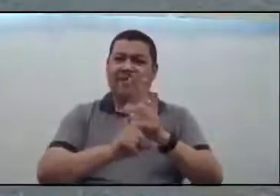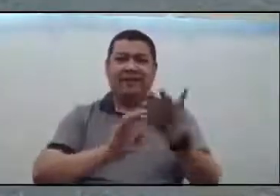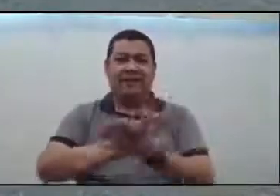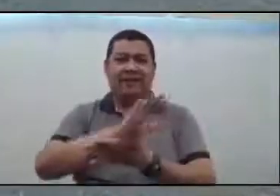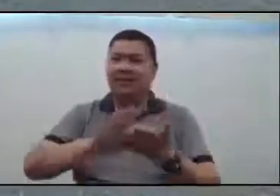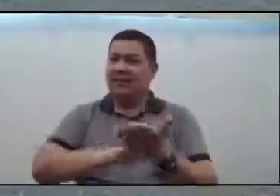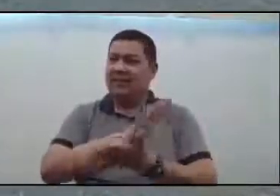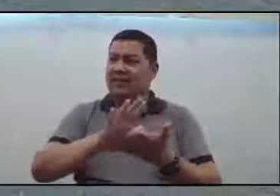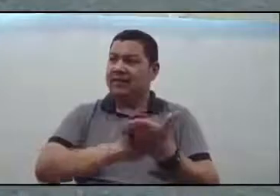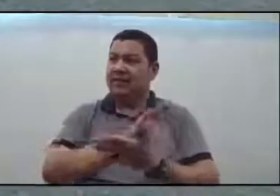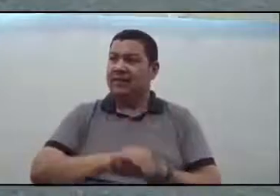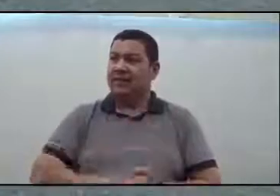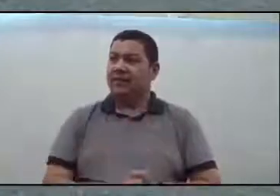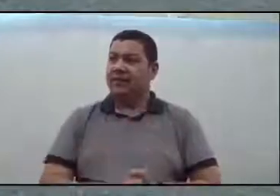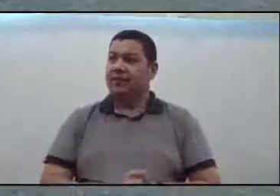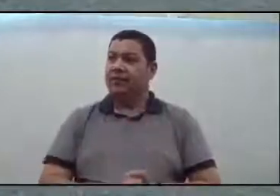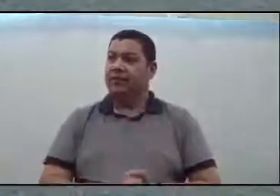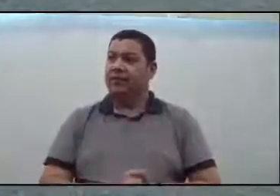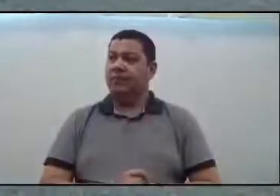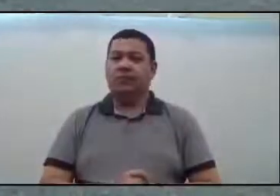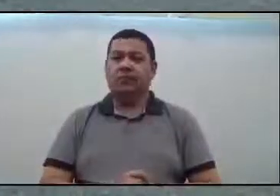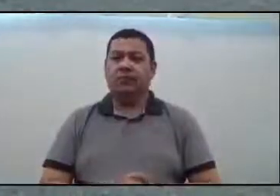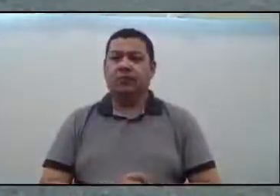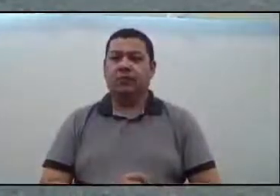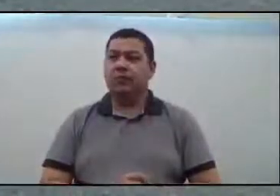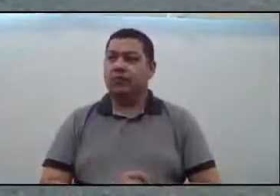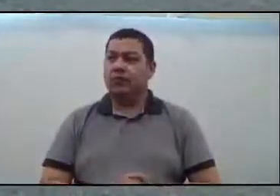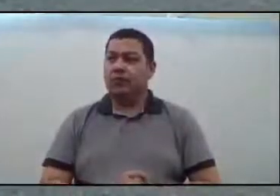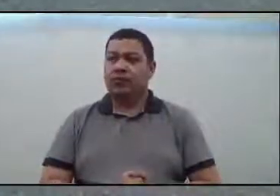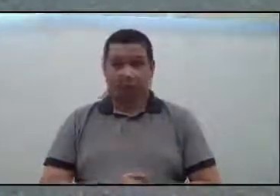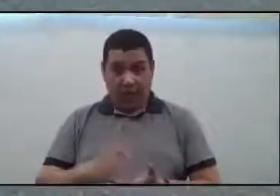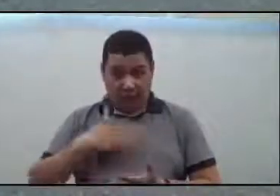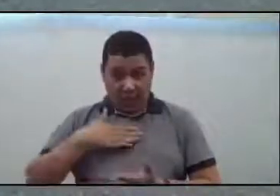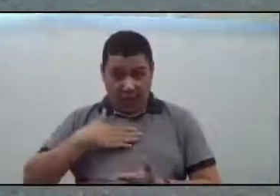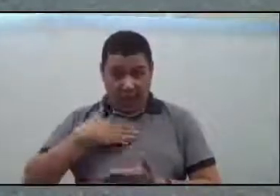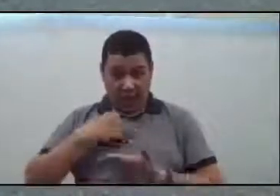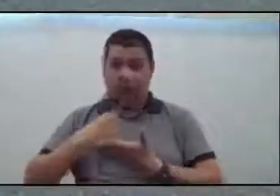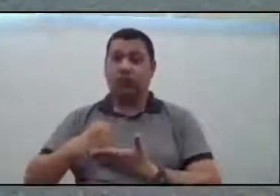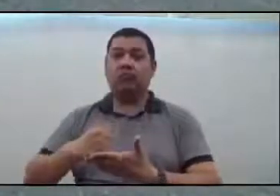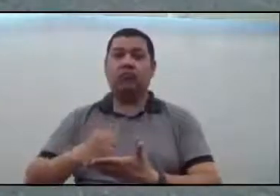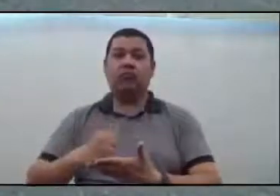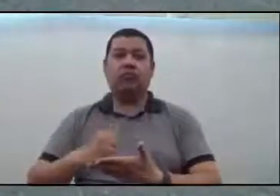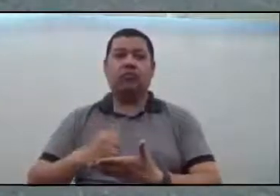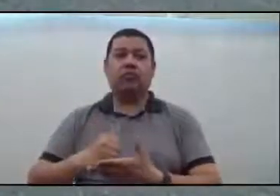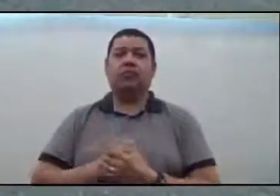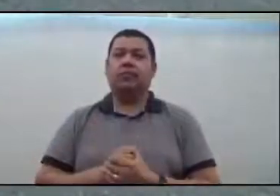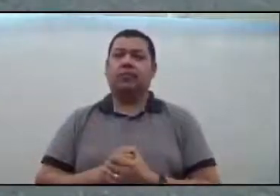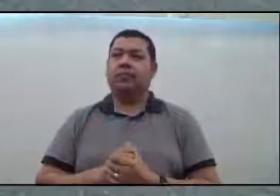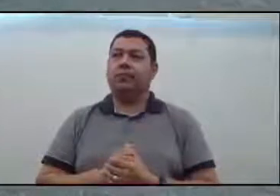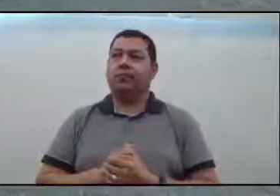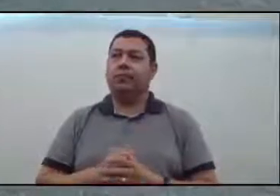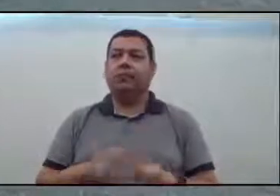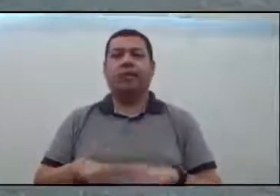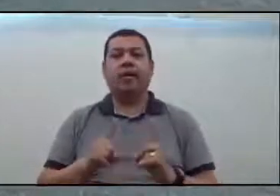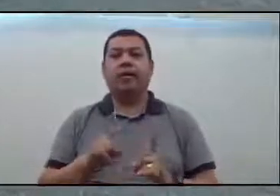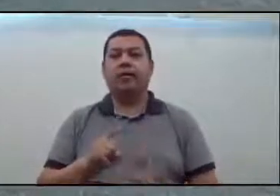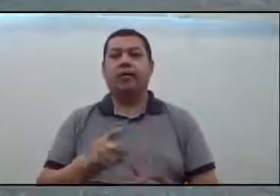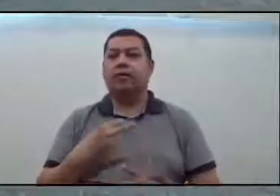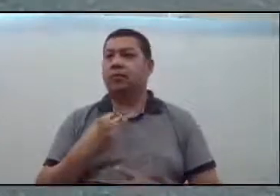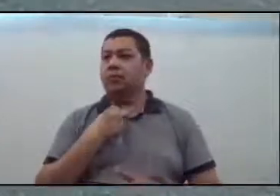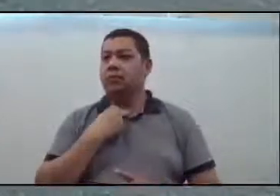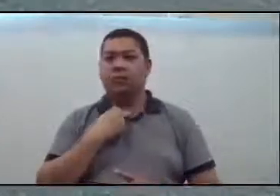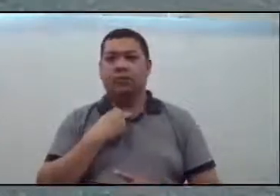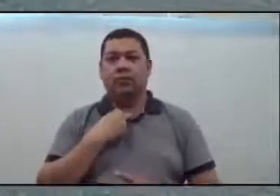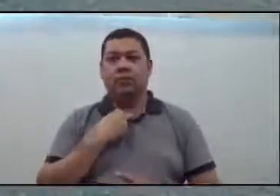no Bolsonaro. Bolsonaro, ó, vamos fazer o seguinte, eu sou seu aliado, estou aqui para te defender, mas nós não podemos